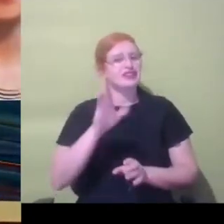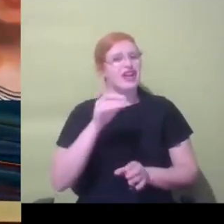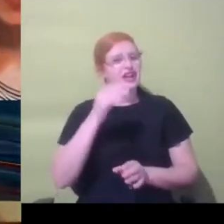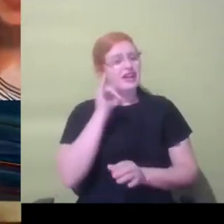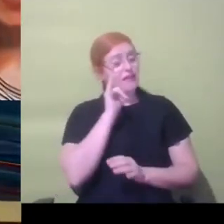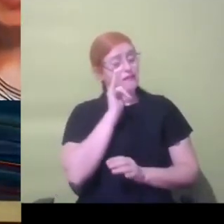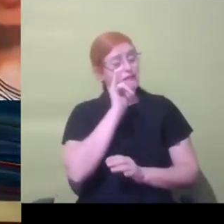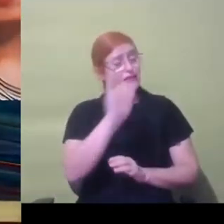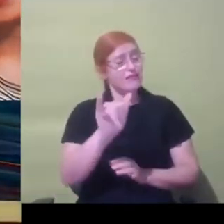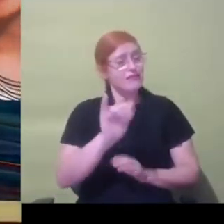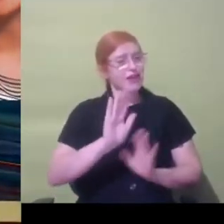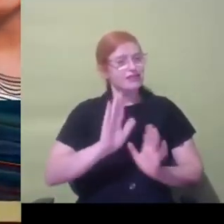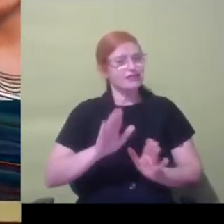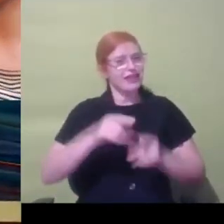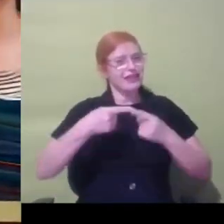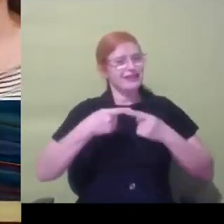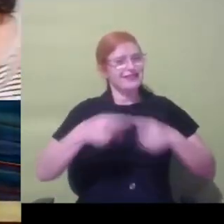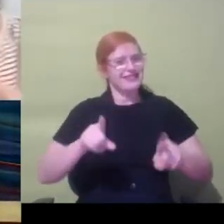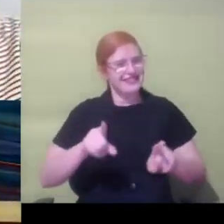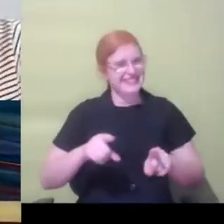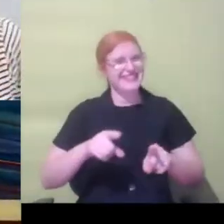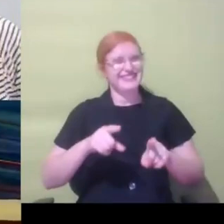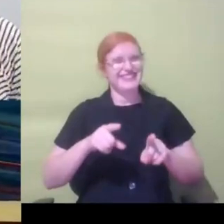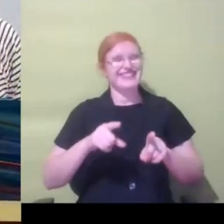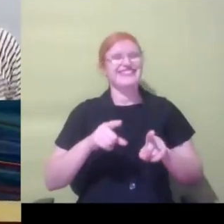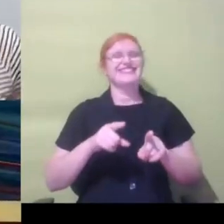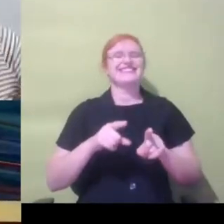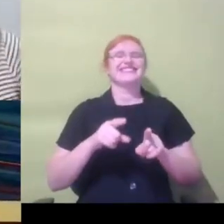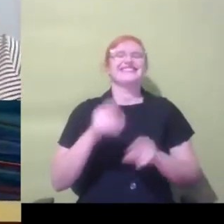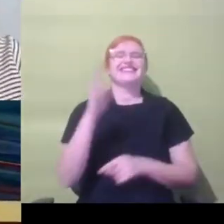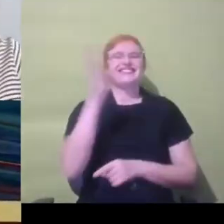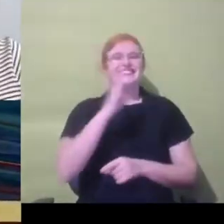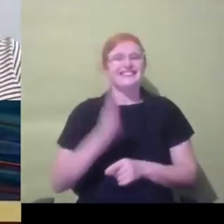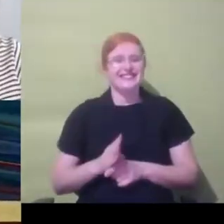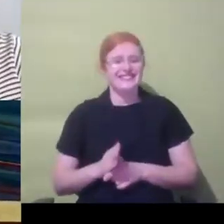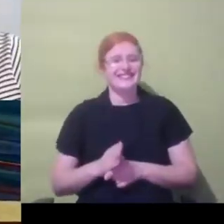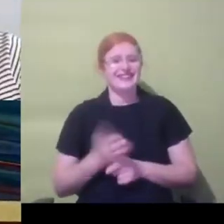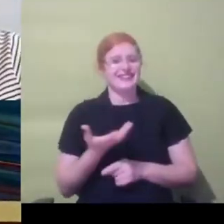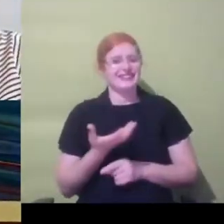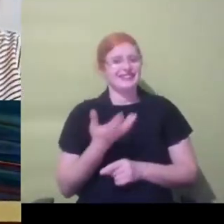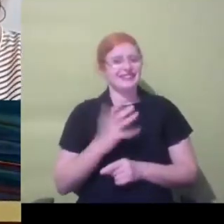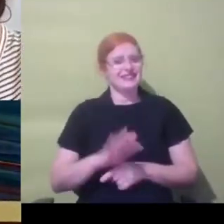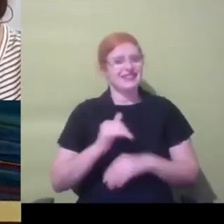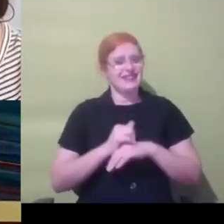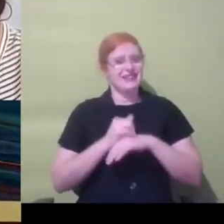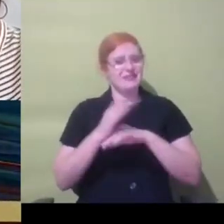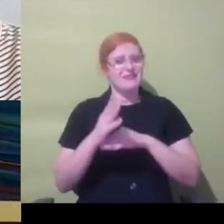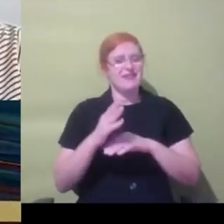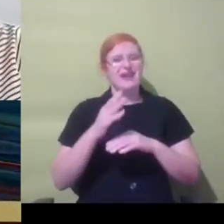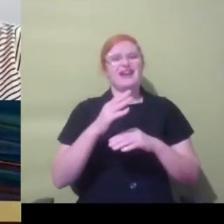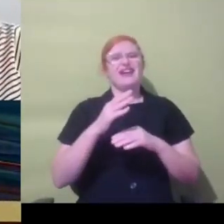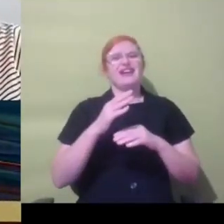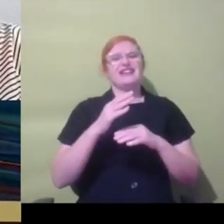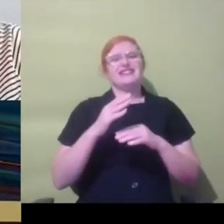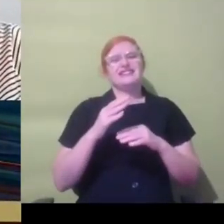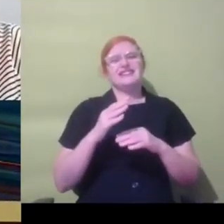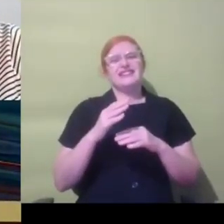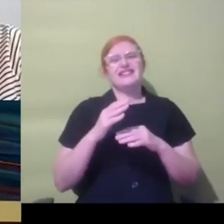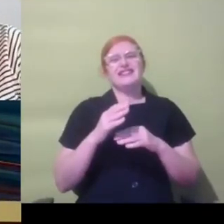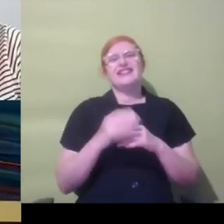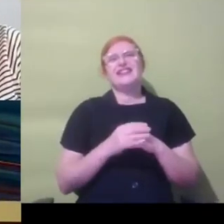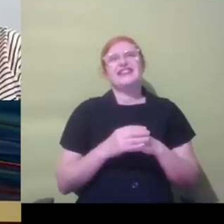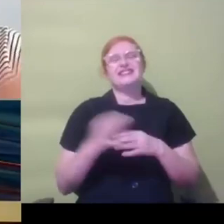aqui que eu estava ouvindo hoje sobre o lançamento do Me Too Brasil e eu pensei, eu não quero mais, gente, essas iniciativas que